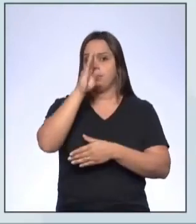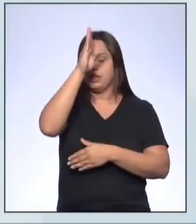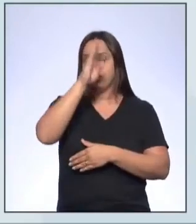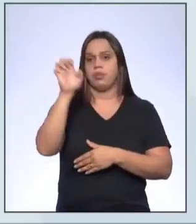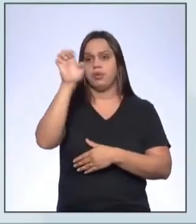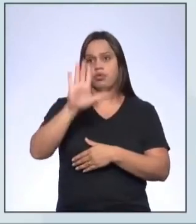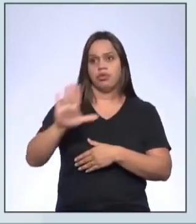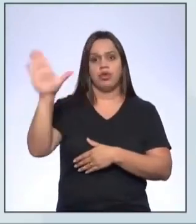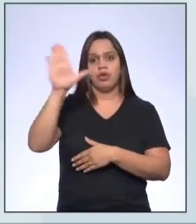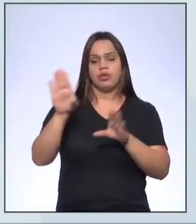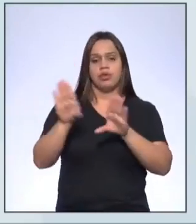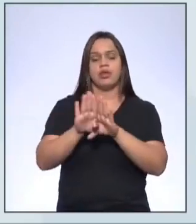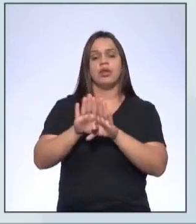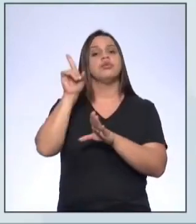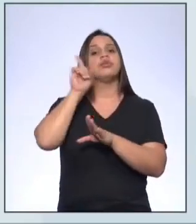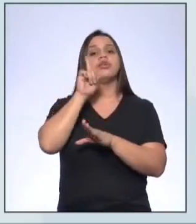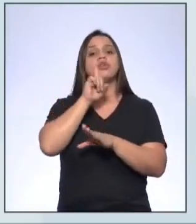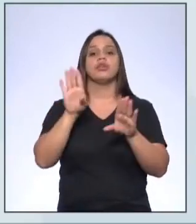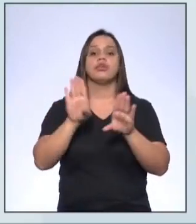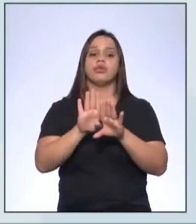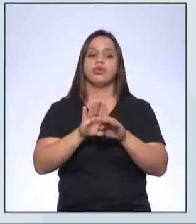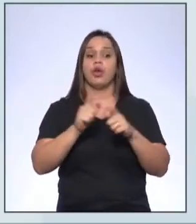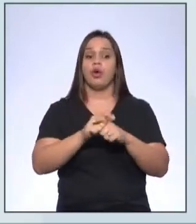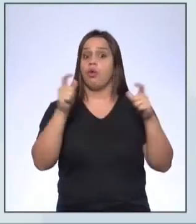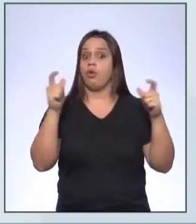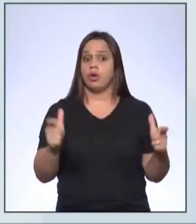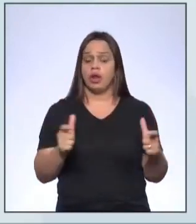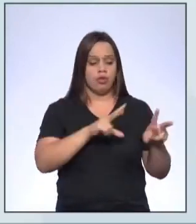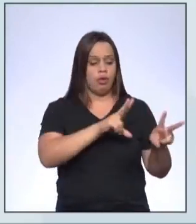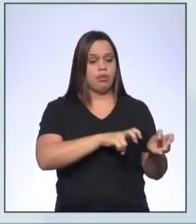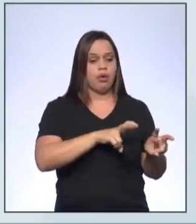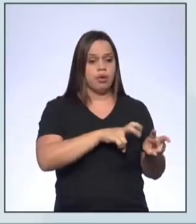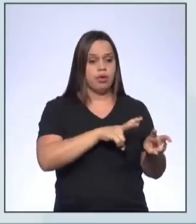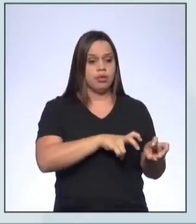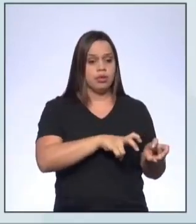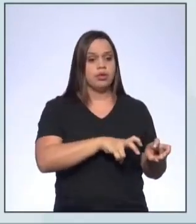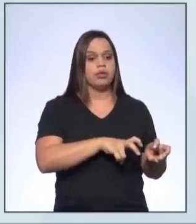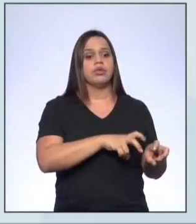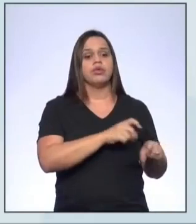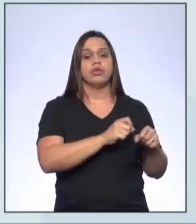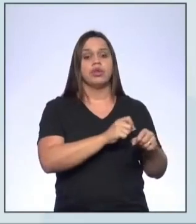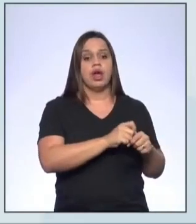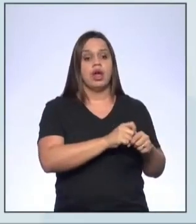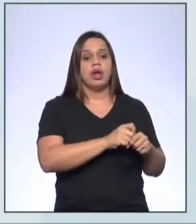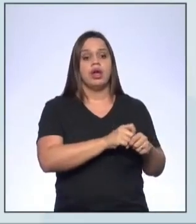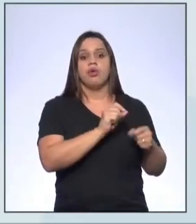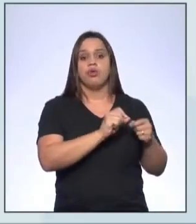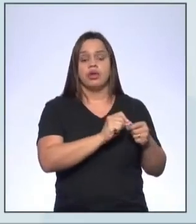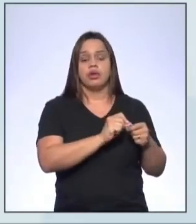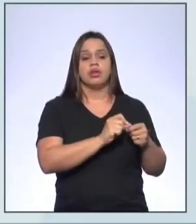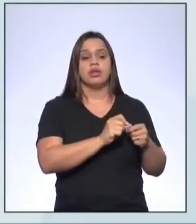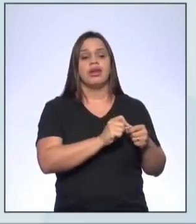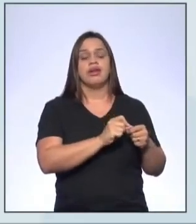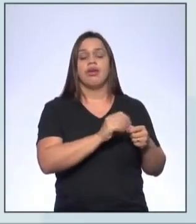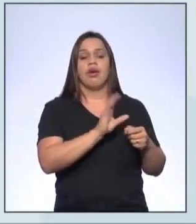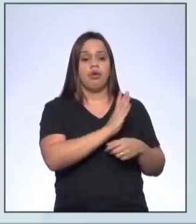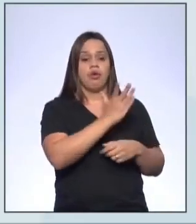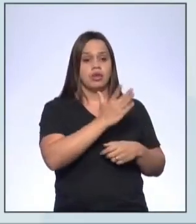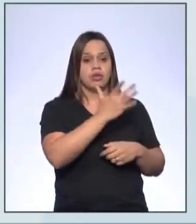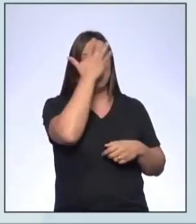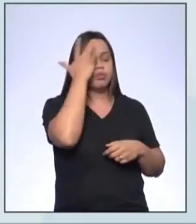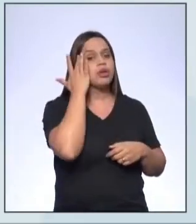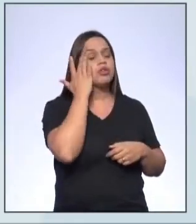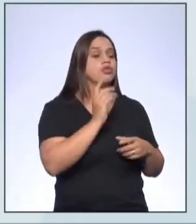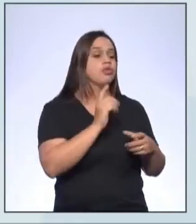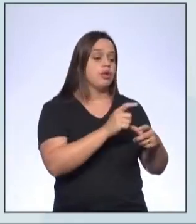os estadunidenses. O grande êxodo rural, devido à crise do café, muita gente saiu das áreas rurais do